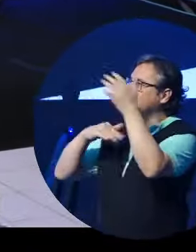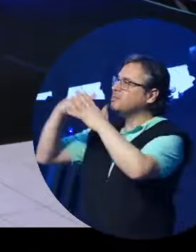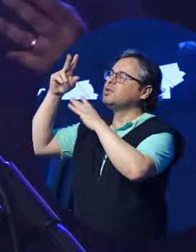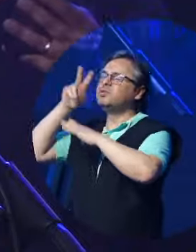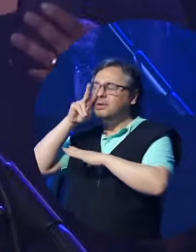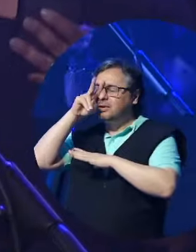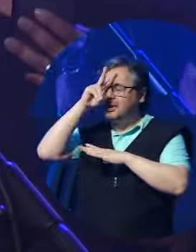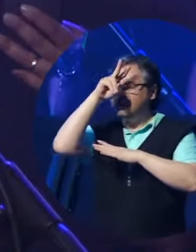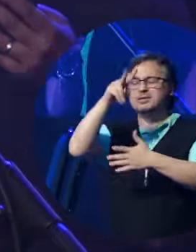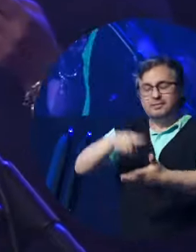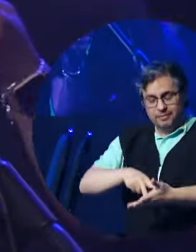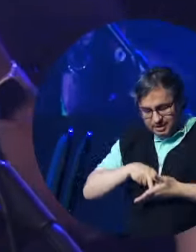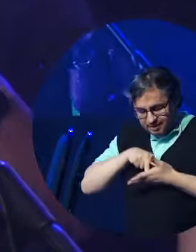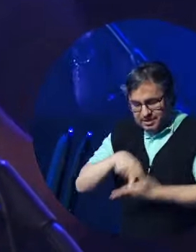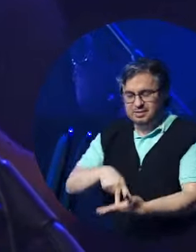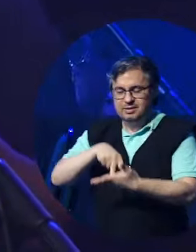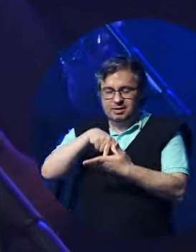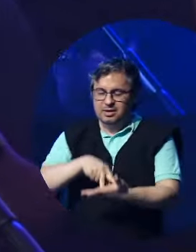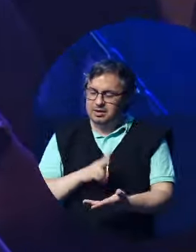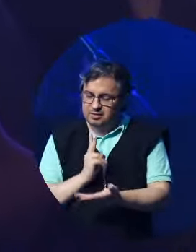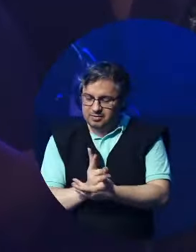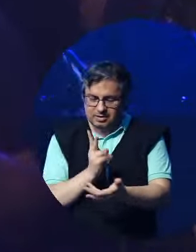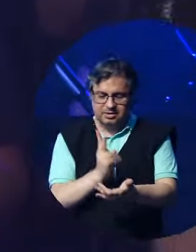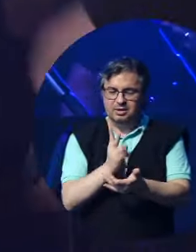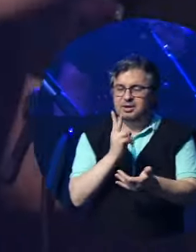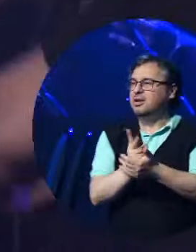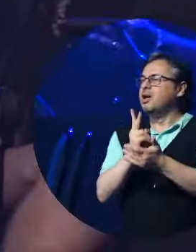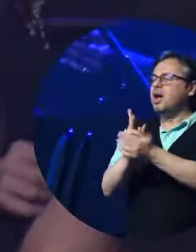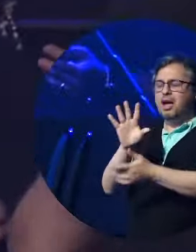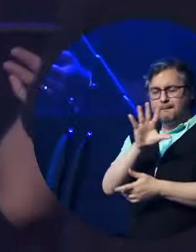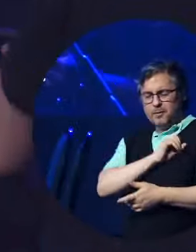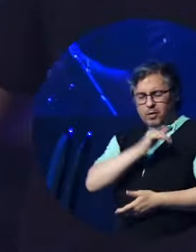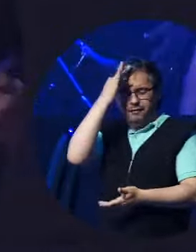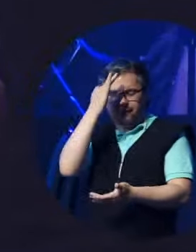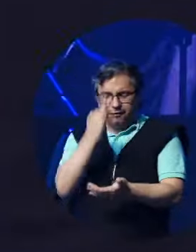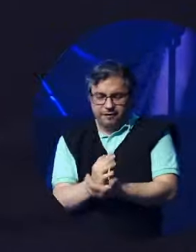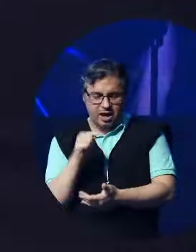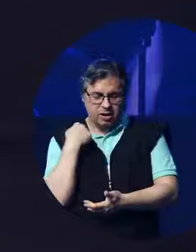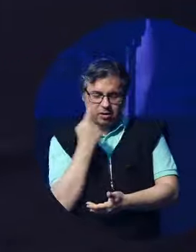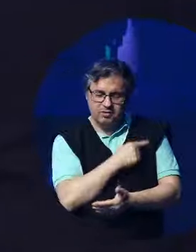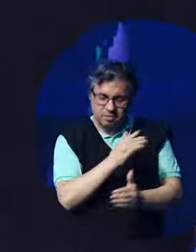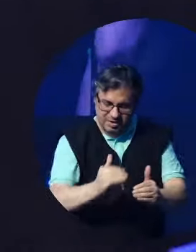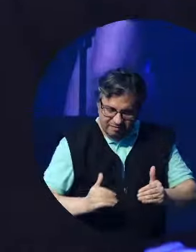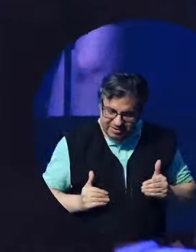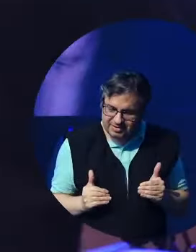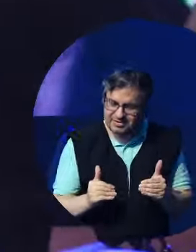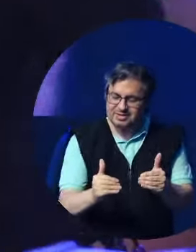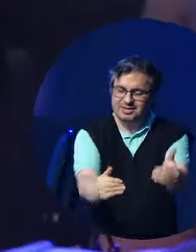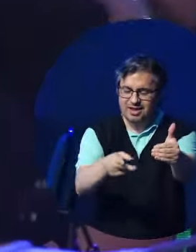fortalecer com perseverança, coragem e fé. Vamos lá.